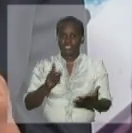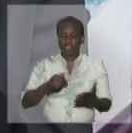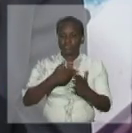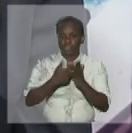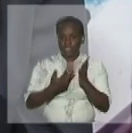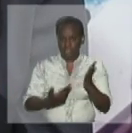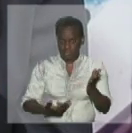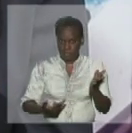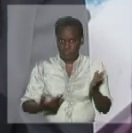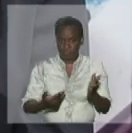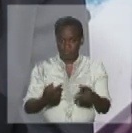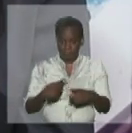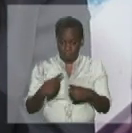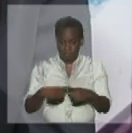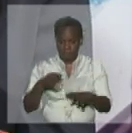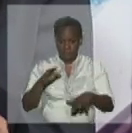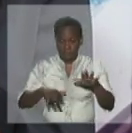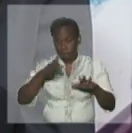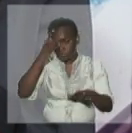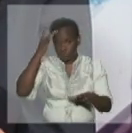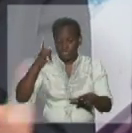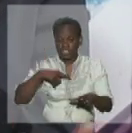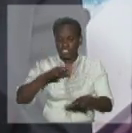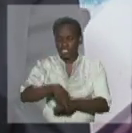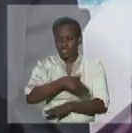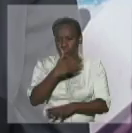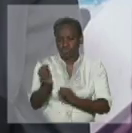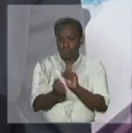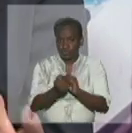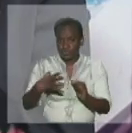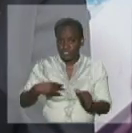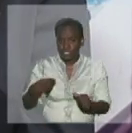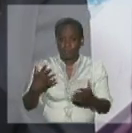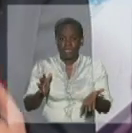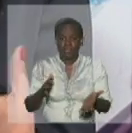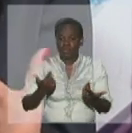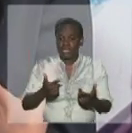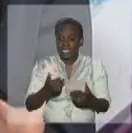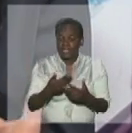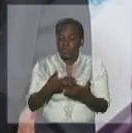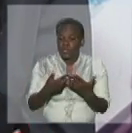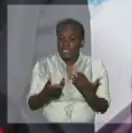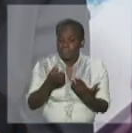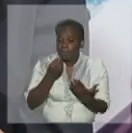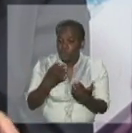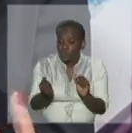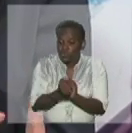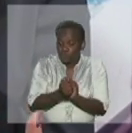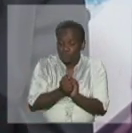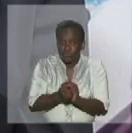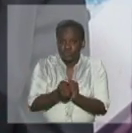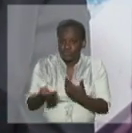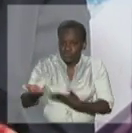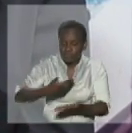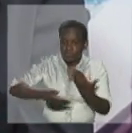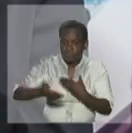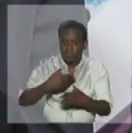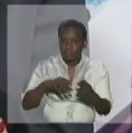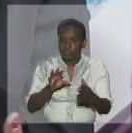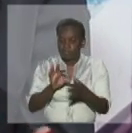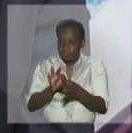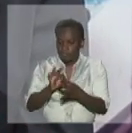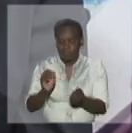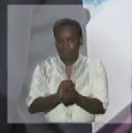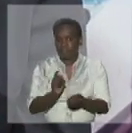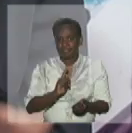é a qualidade, né? Porque às vezes a pessoa pode estar o dia inteiro com o filho e não ter aquela qualidade de presença, de troca,